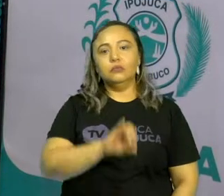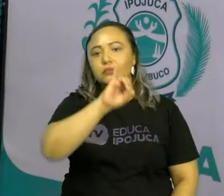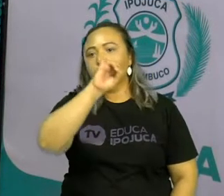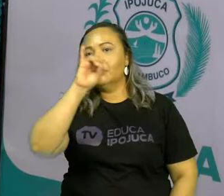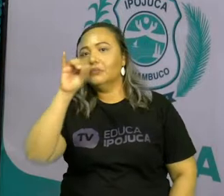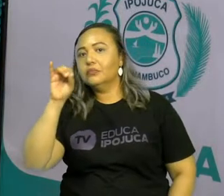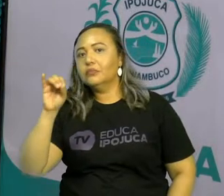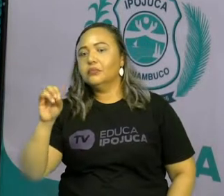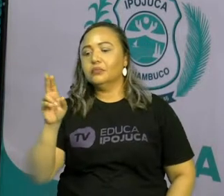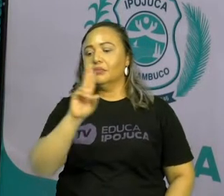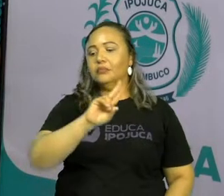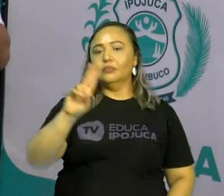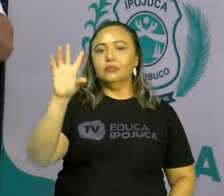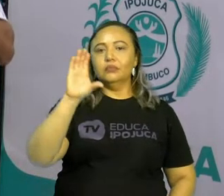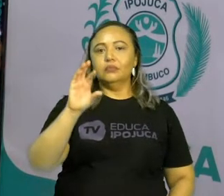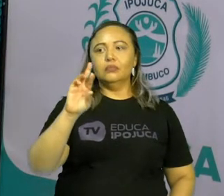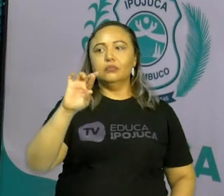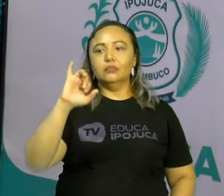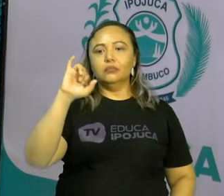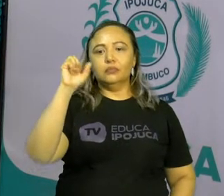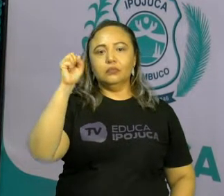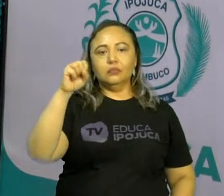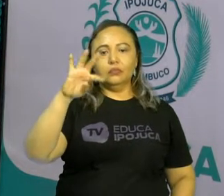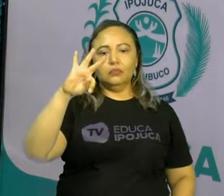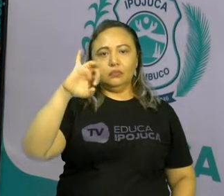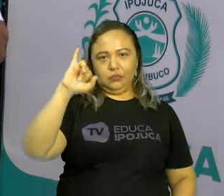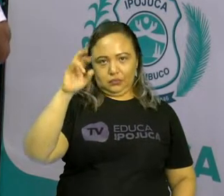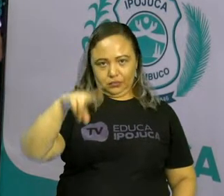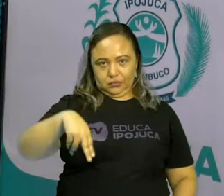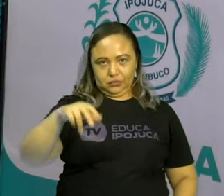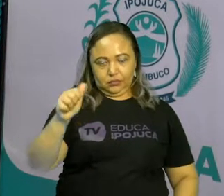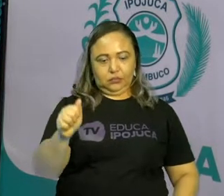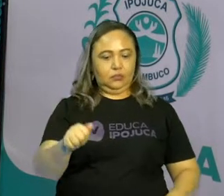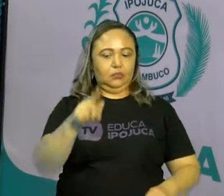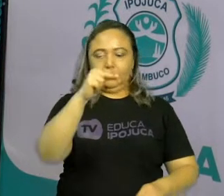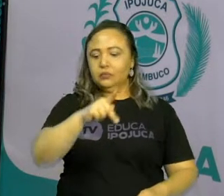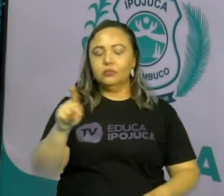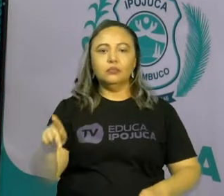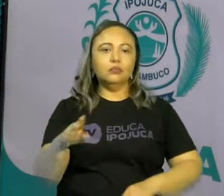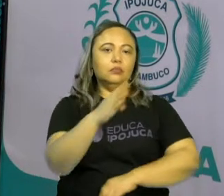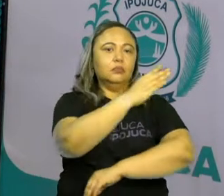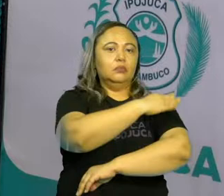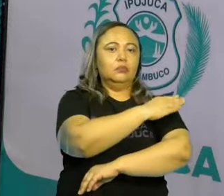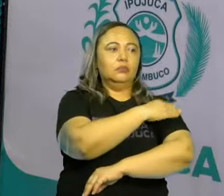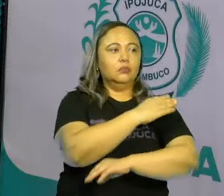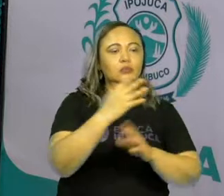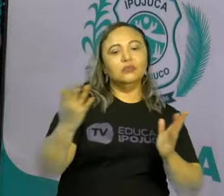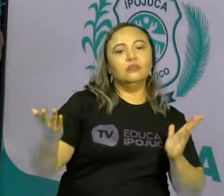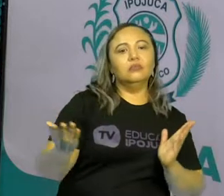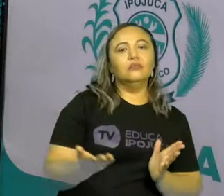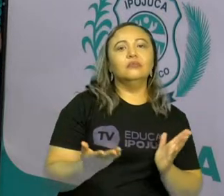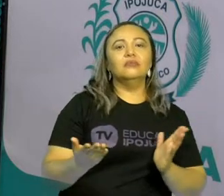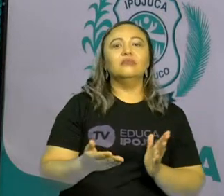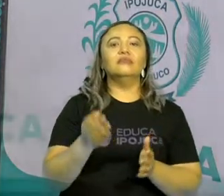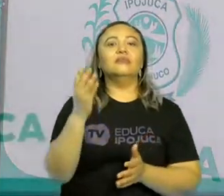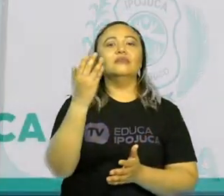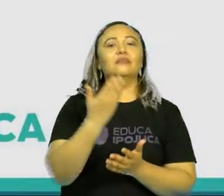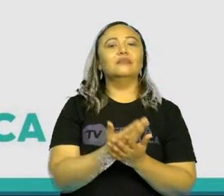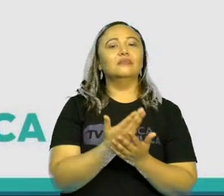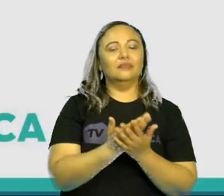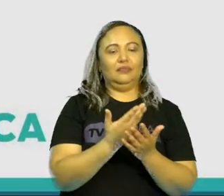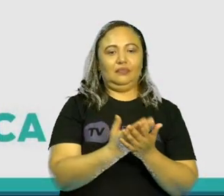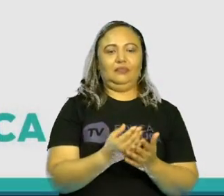Olá Amanda Cristina achar esse é o professora do quarto ano E hoje nós vamos ter uma aula de arte sobre